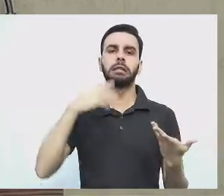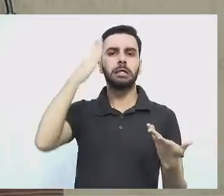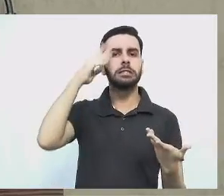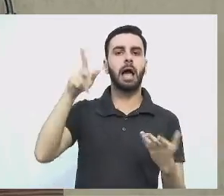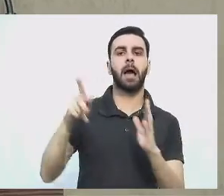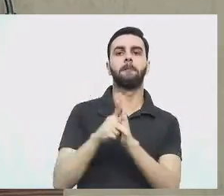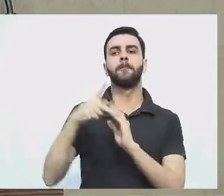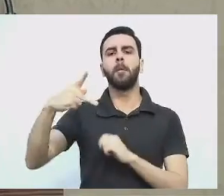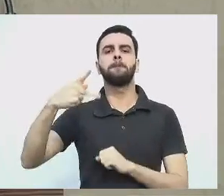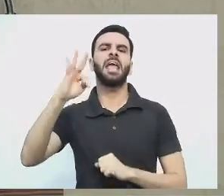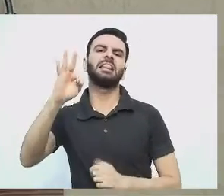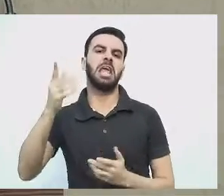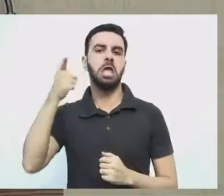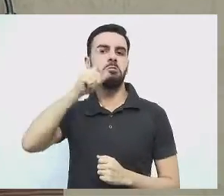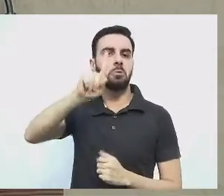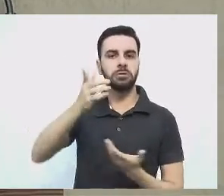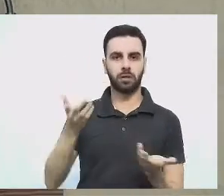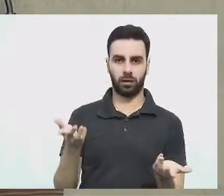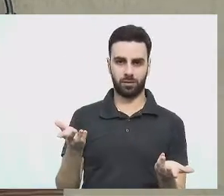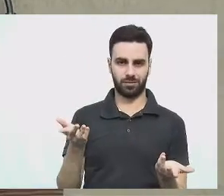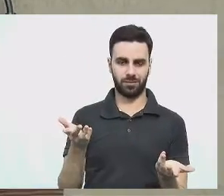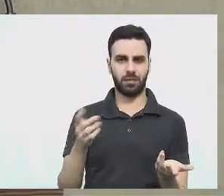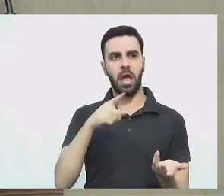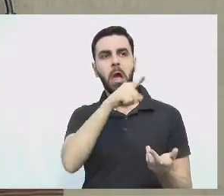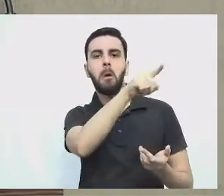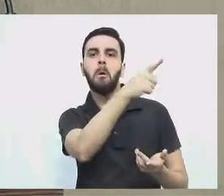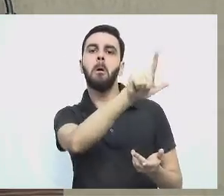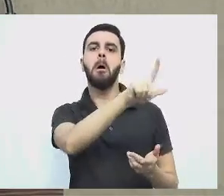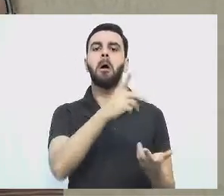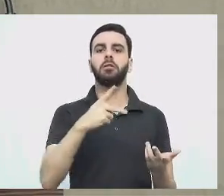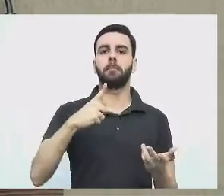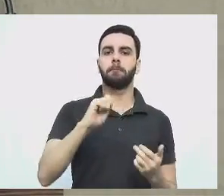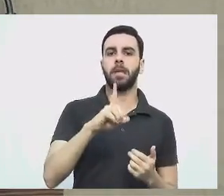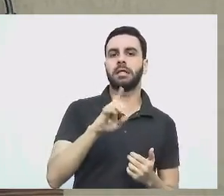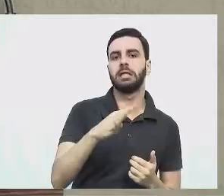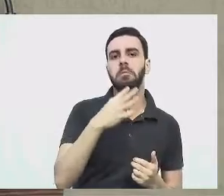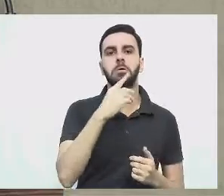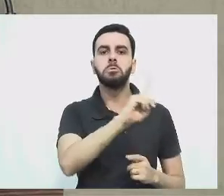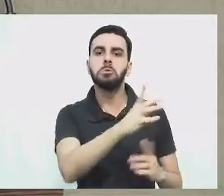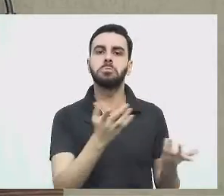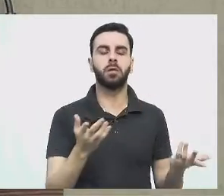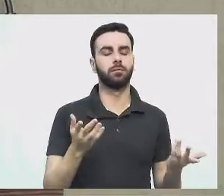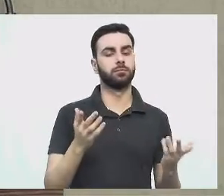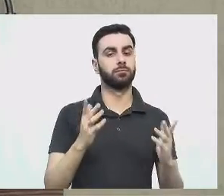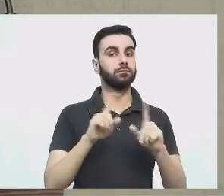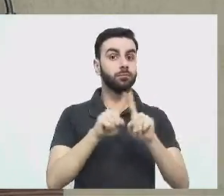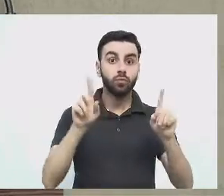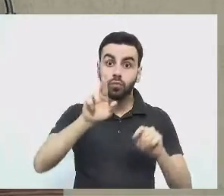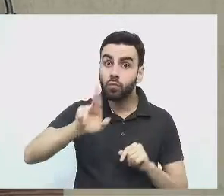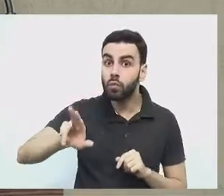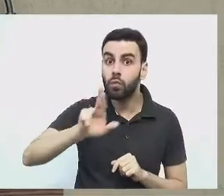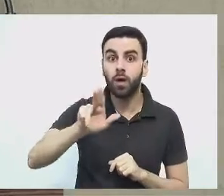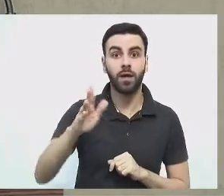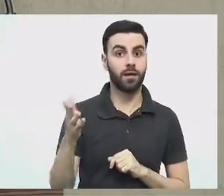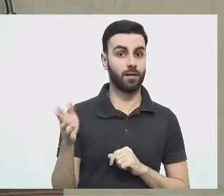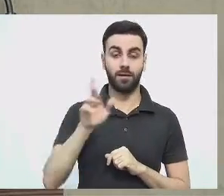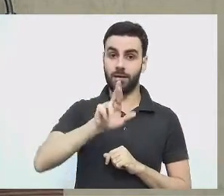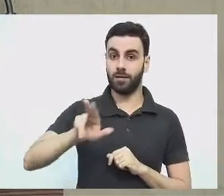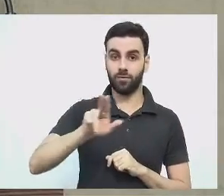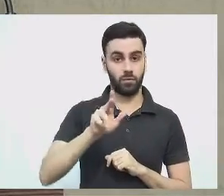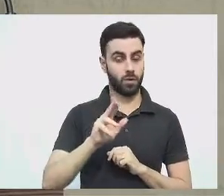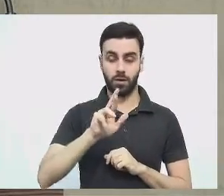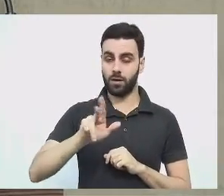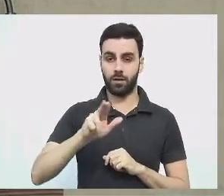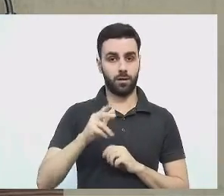PT que não consegue nada, a montanha que é do PSDB que conhece um seu... Não existe isso. Terminando, senhor